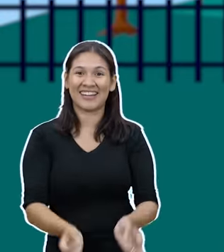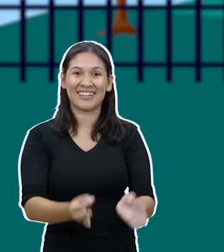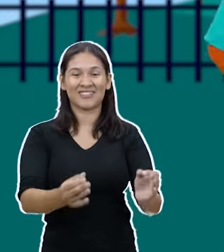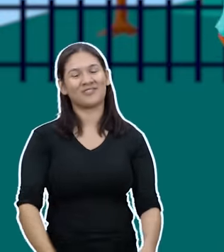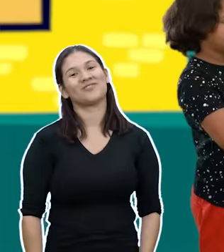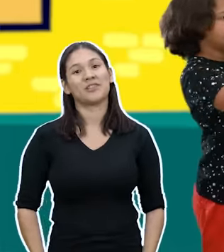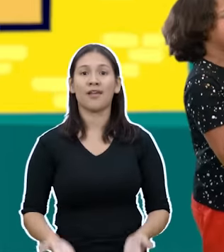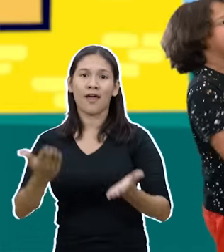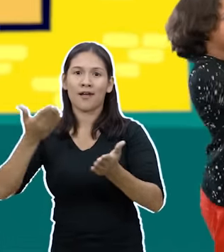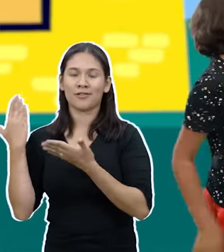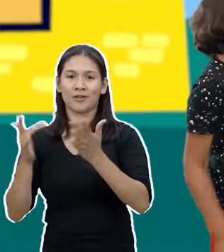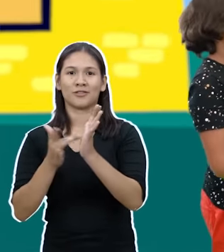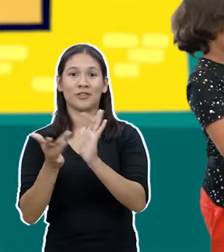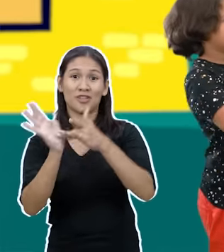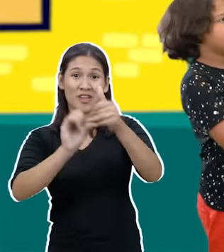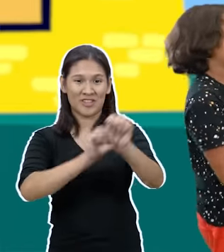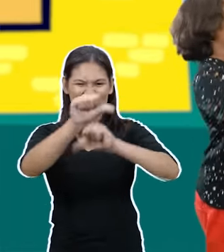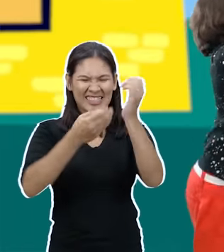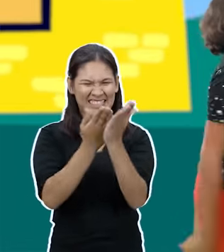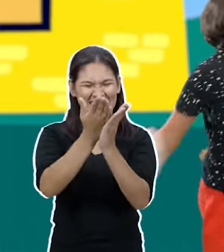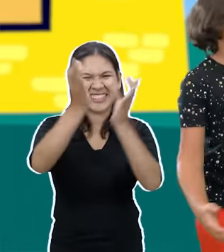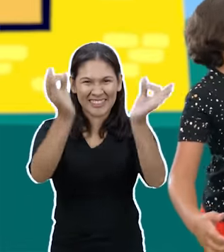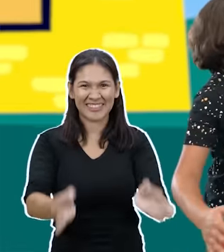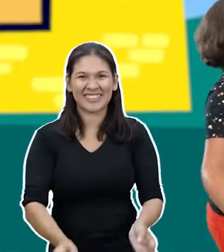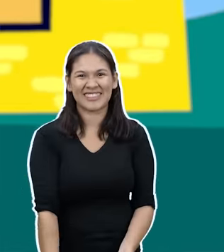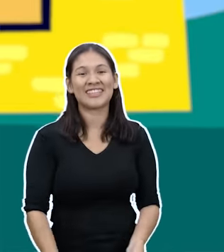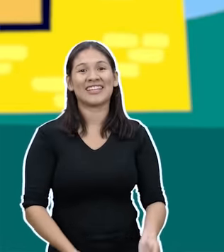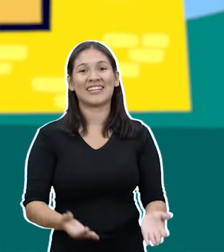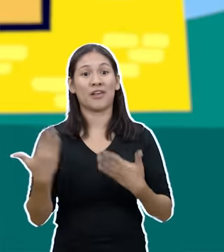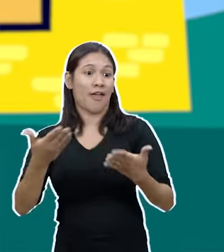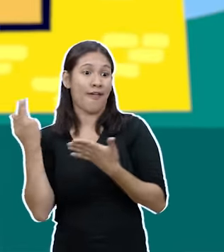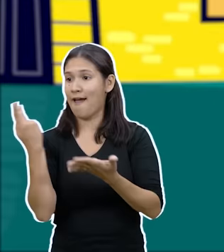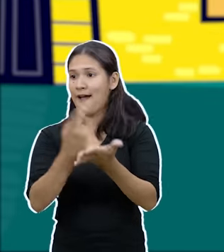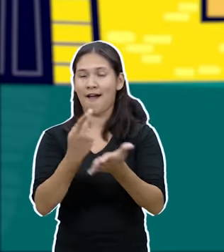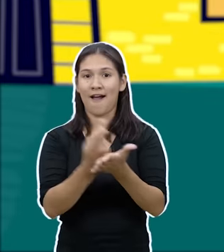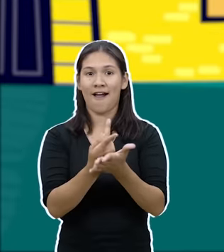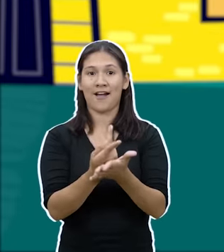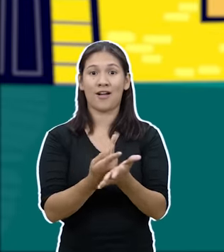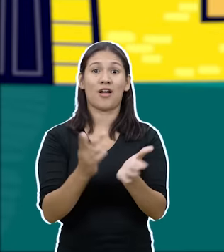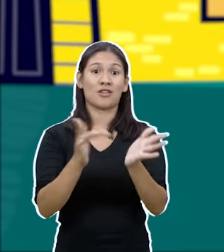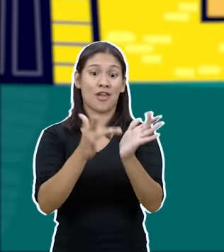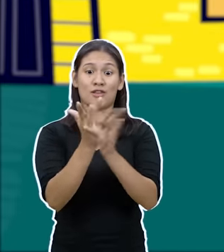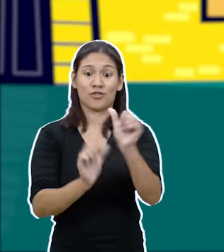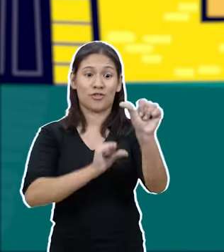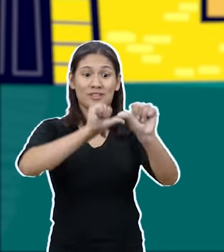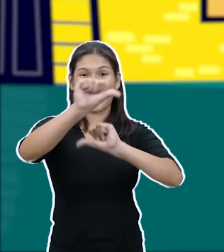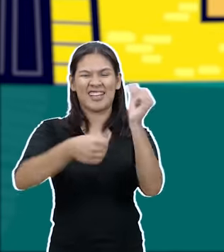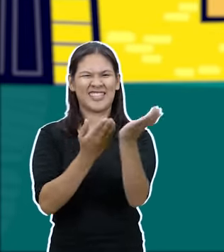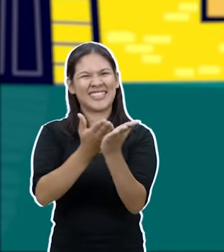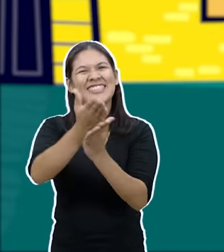endireitou. Tudo que era torto Jesus endireitou. Tudo que era torto